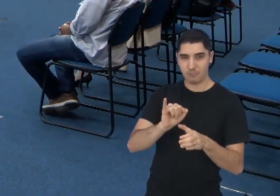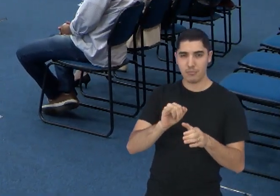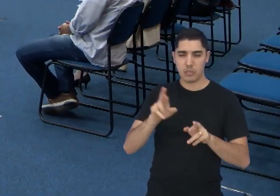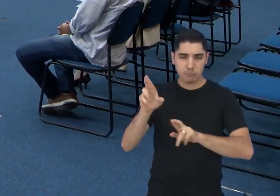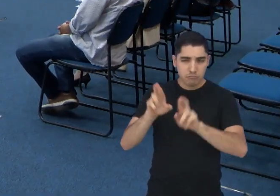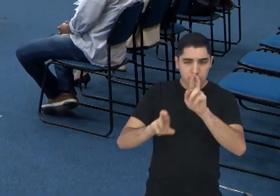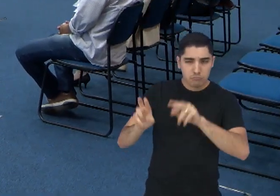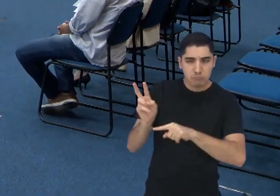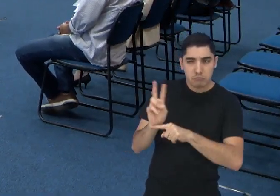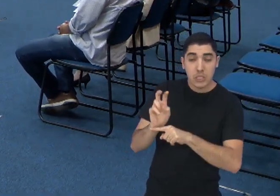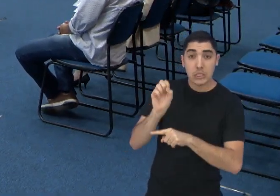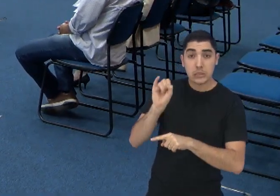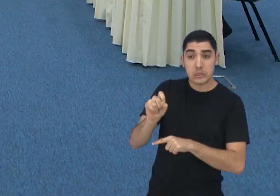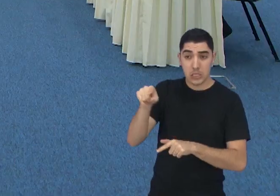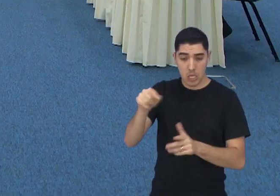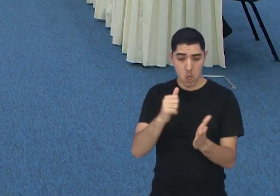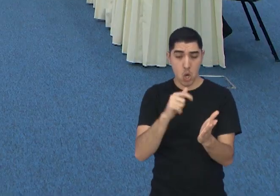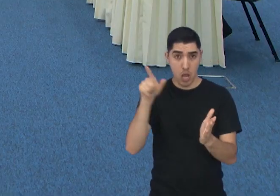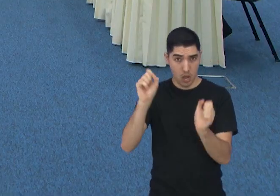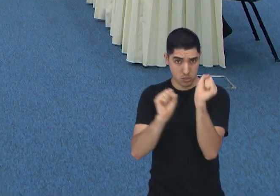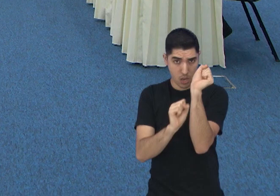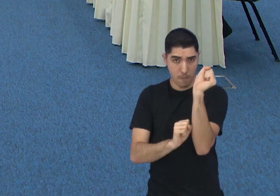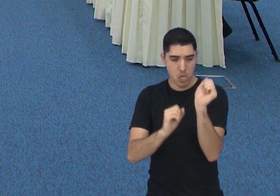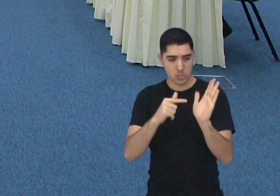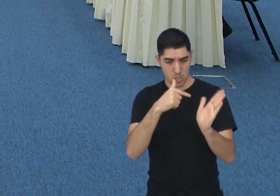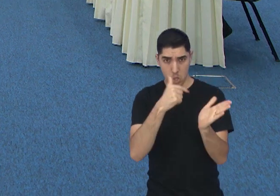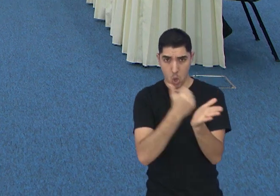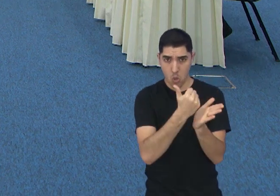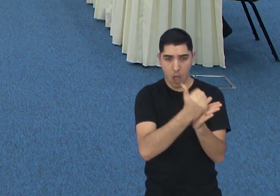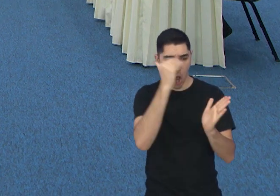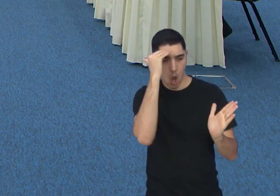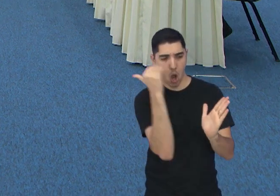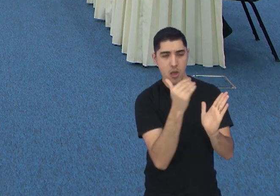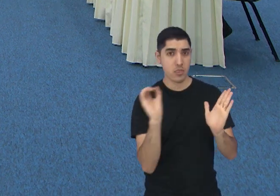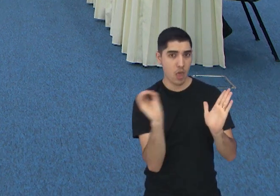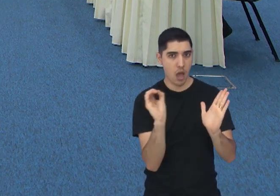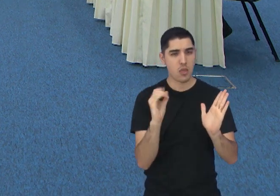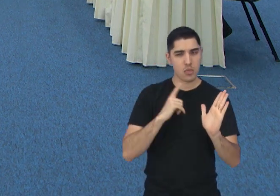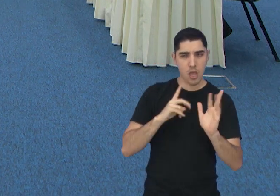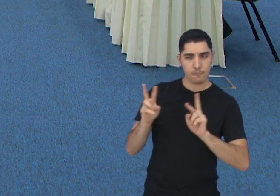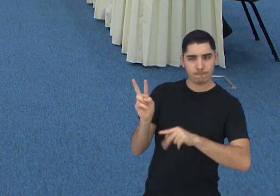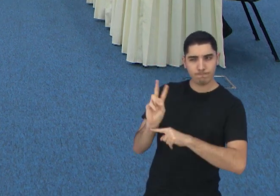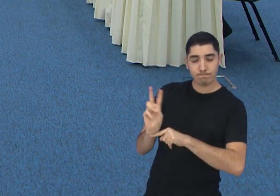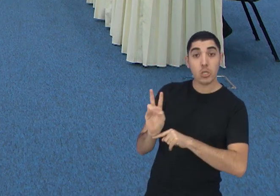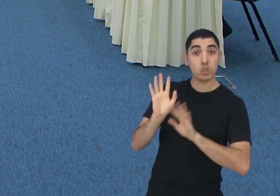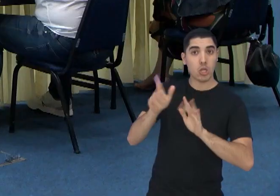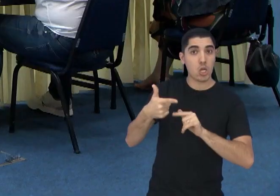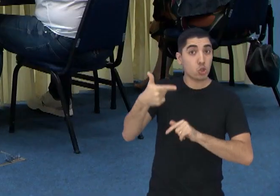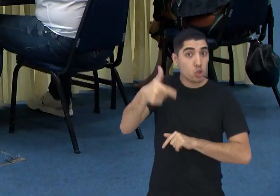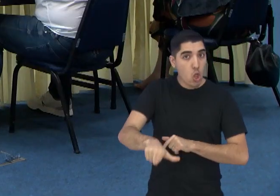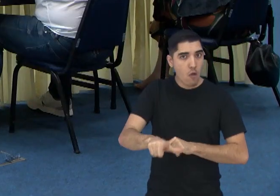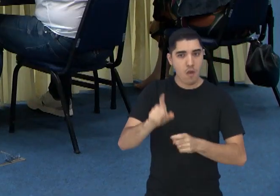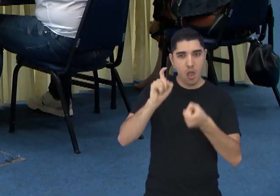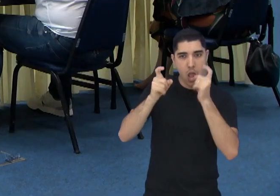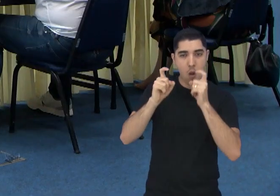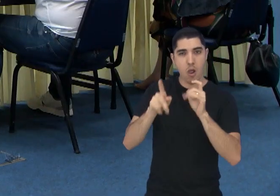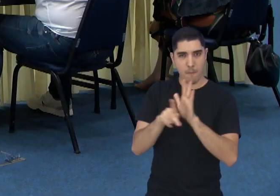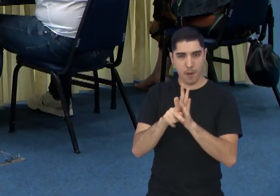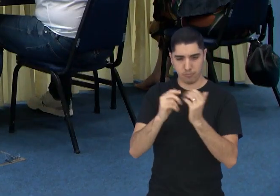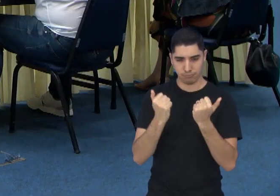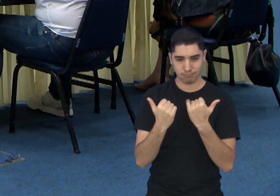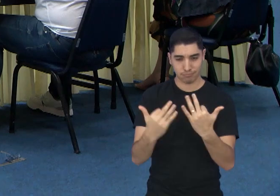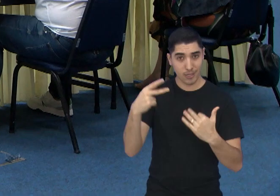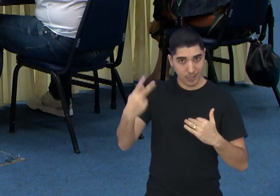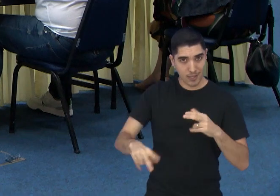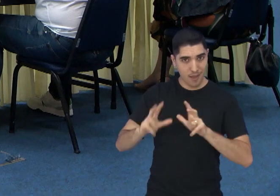possível descumprimento de contrato da Sabesp com o município de São José dos Campos, se reuniu novamente no plenário da Câmara para